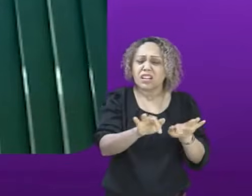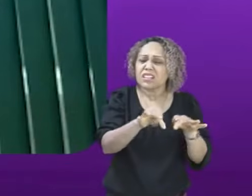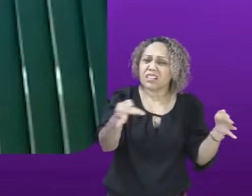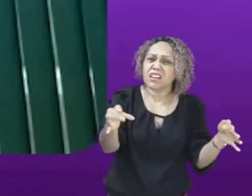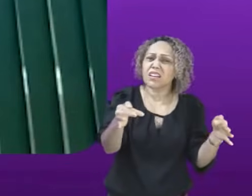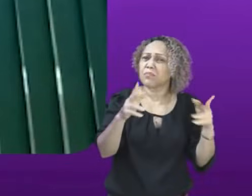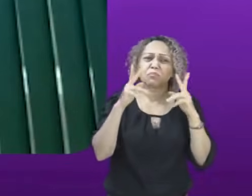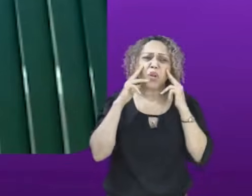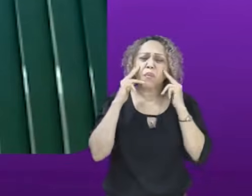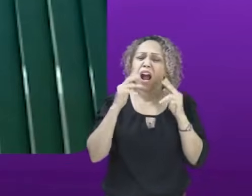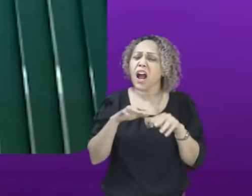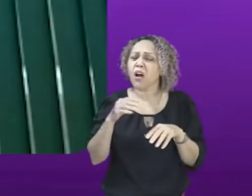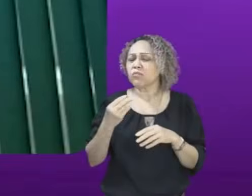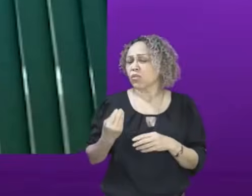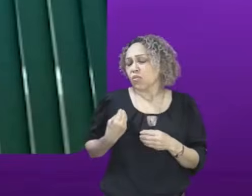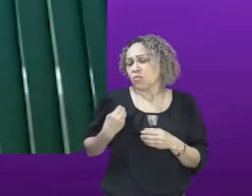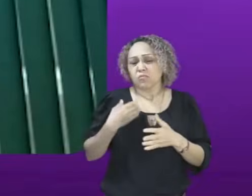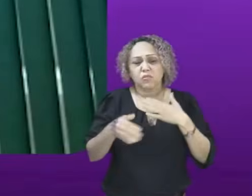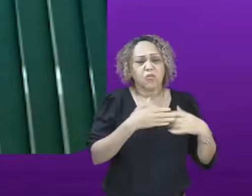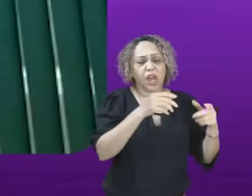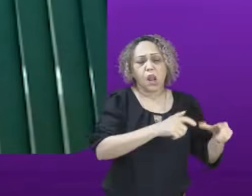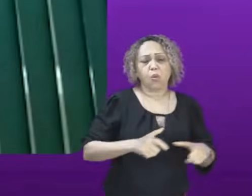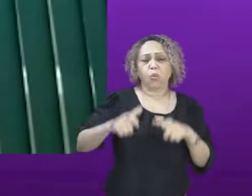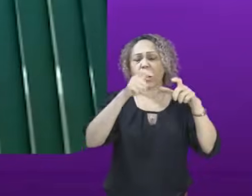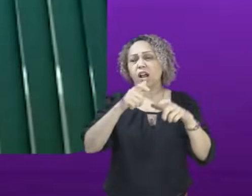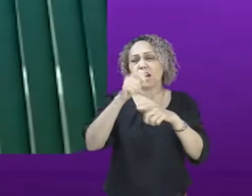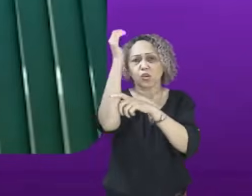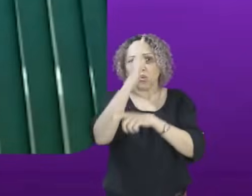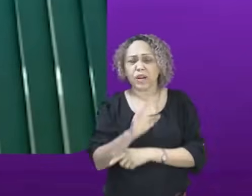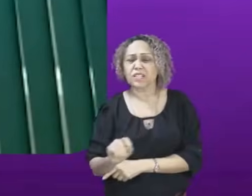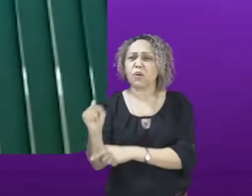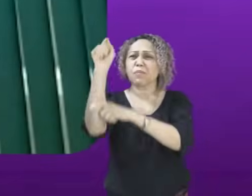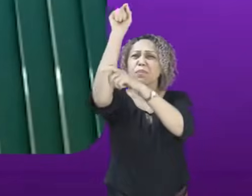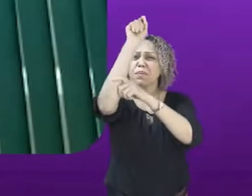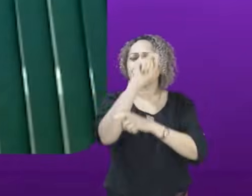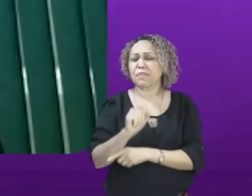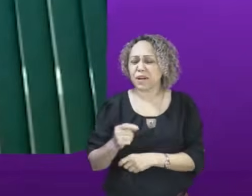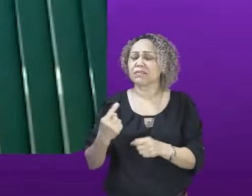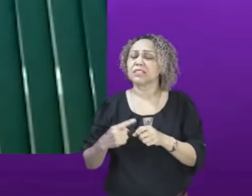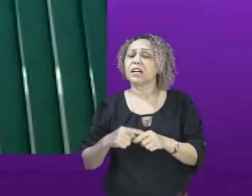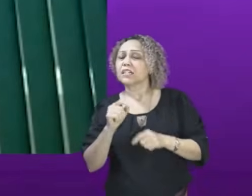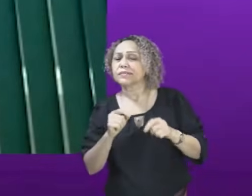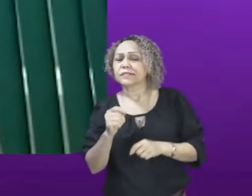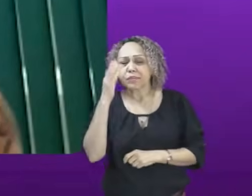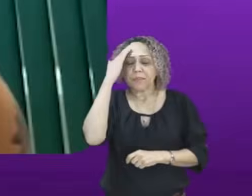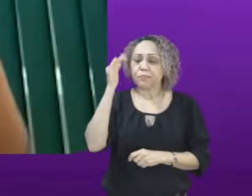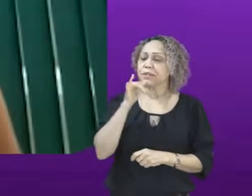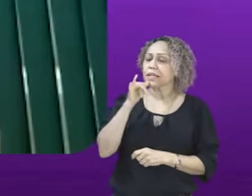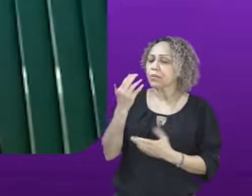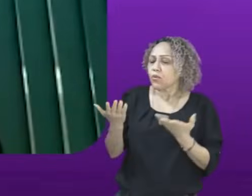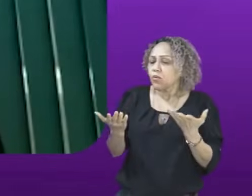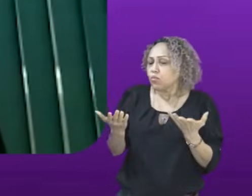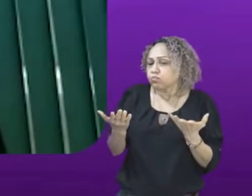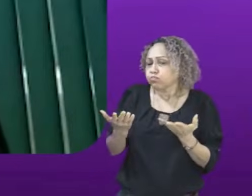5 salários mínimos. Isso não é uma pauta só de Brasília, isso é uma pauta para todos os lugares, para a gente comentar, para a gente publicar nas redes, para a gente